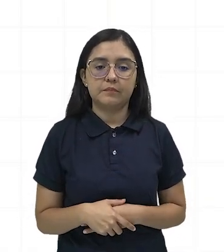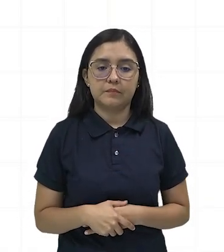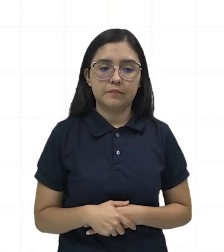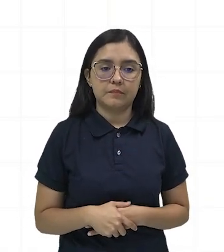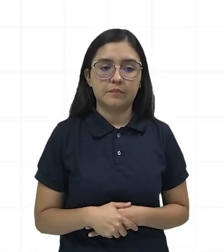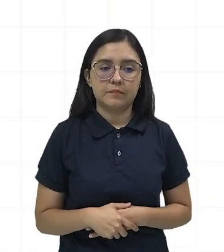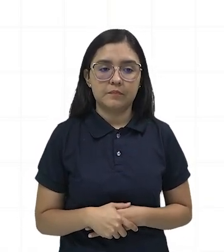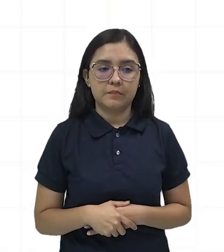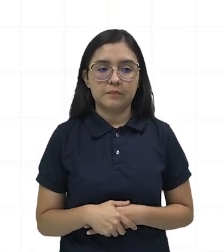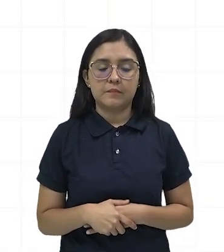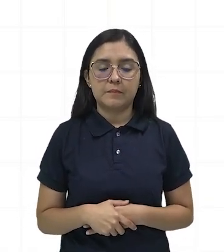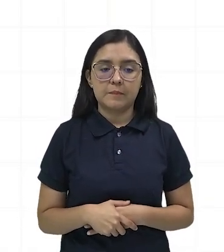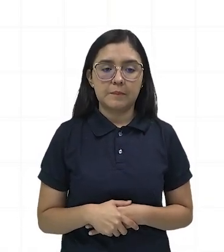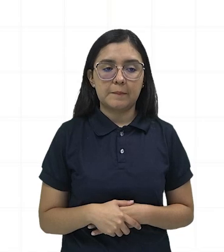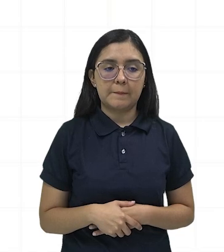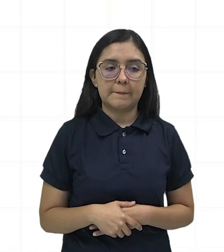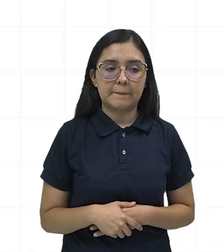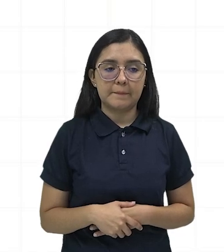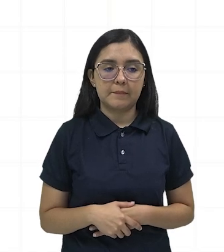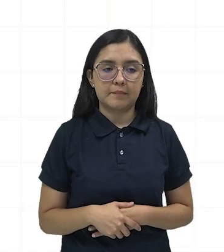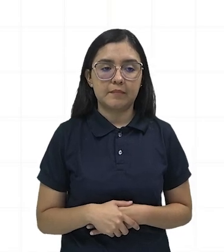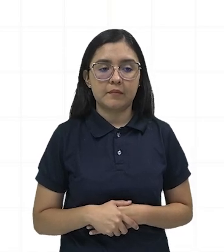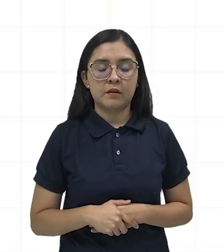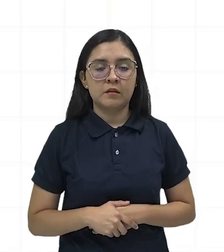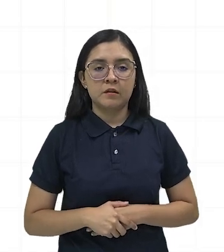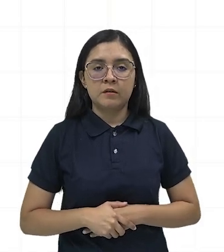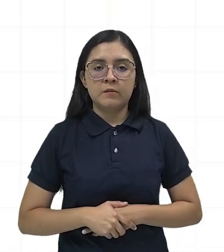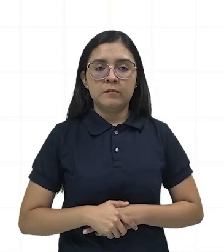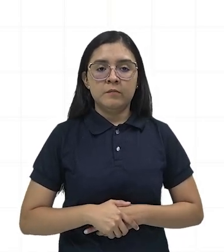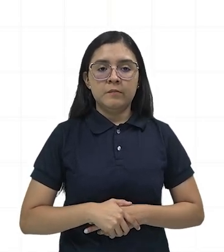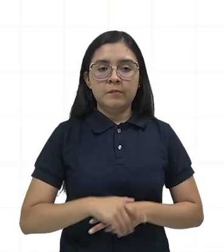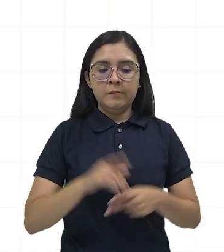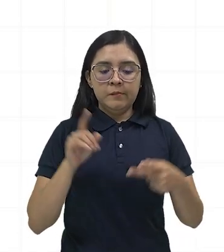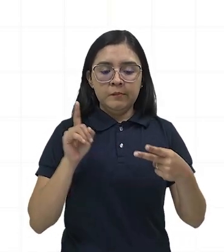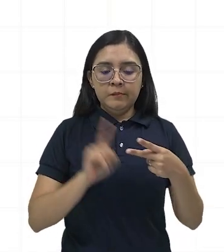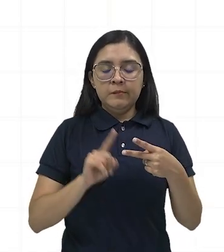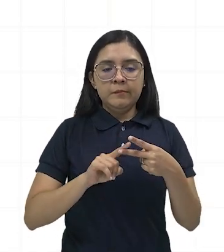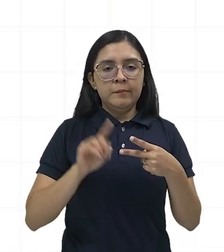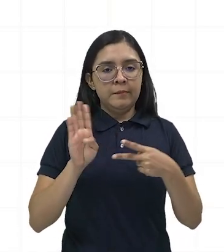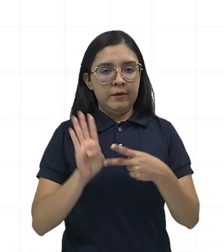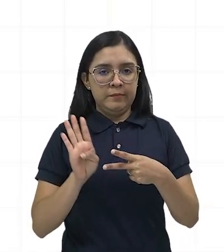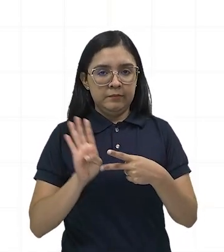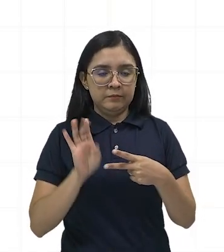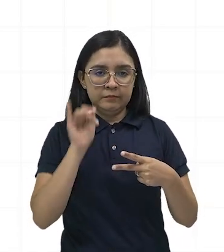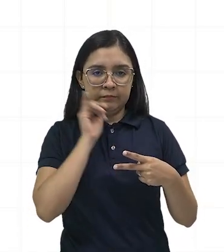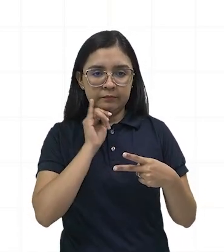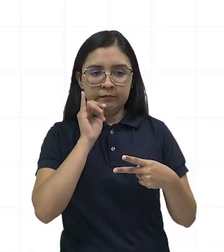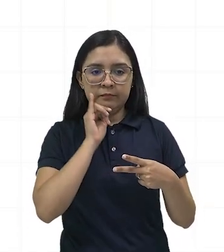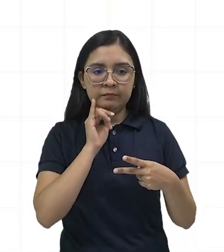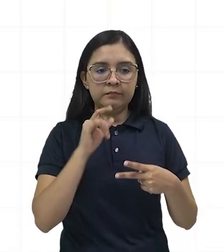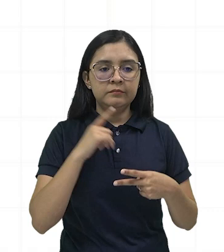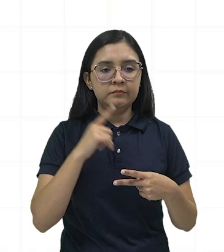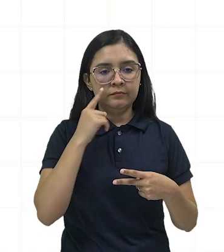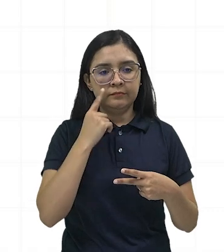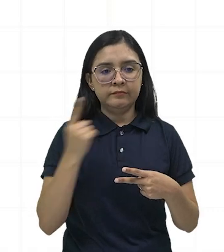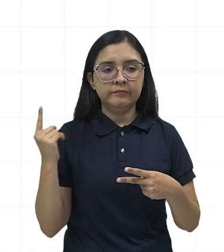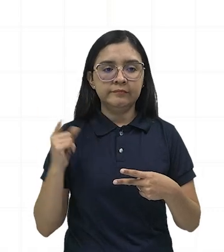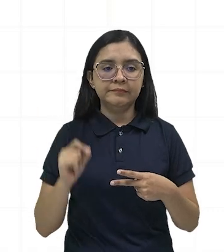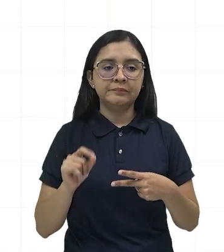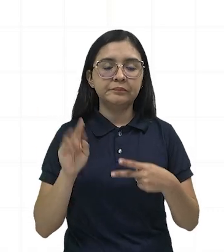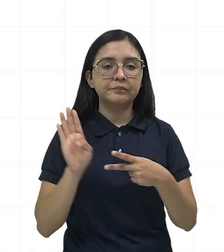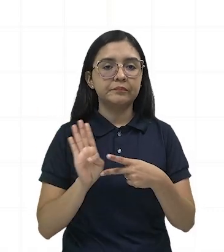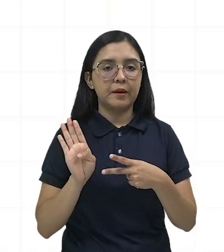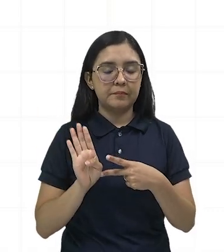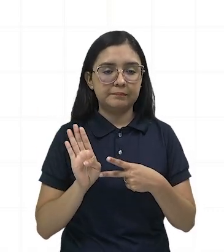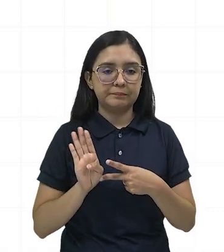não cair nessa pegadinha aqui. Agora vamos para outros casos. Nós temos aqui a